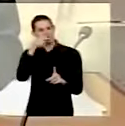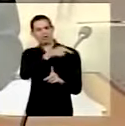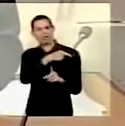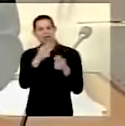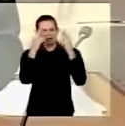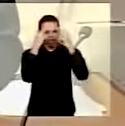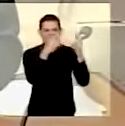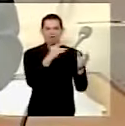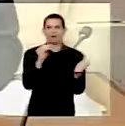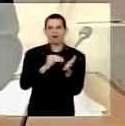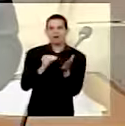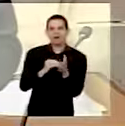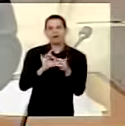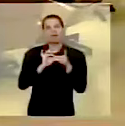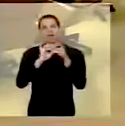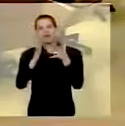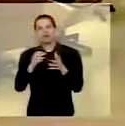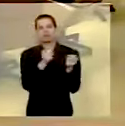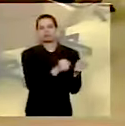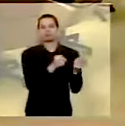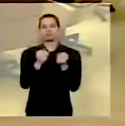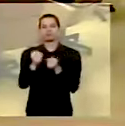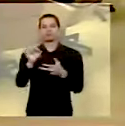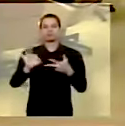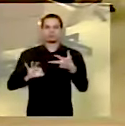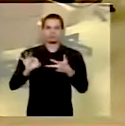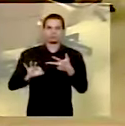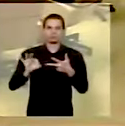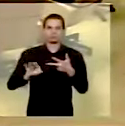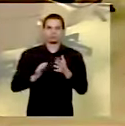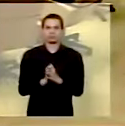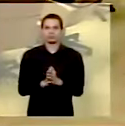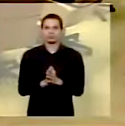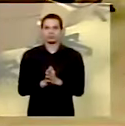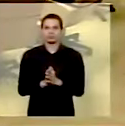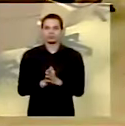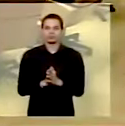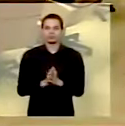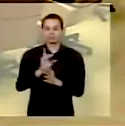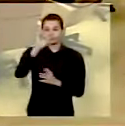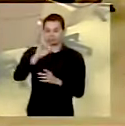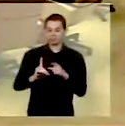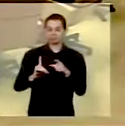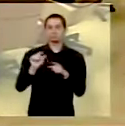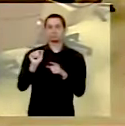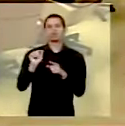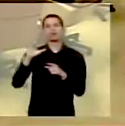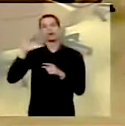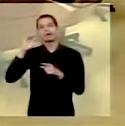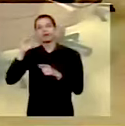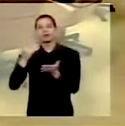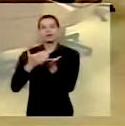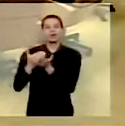à independência do poder judiciário. O direito é uma ciência, fruto